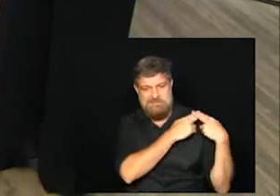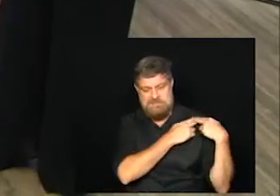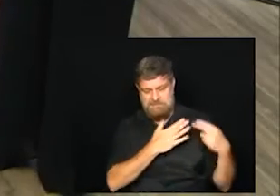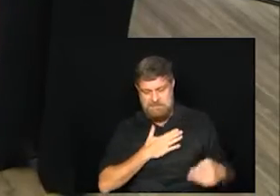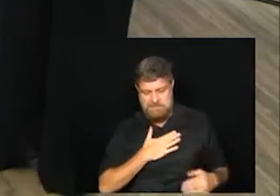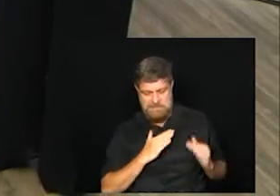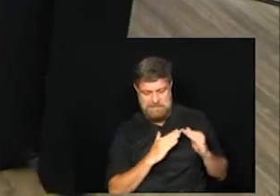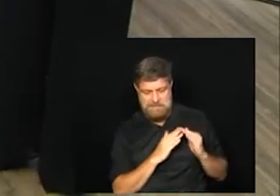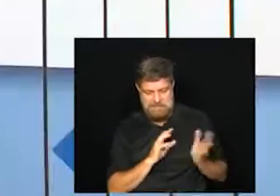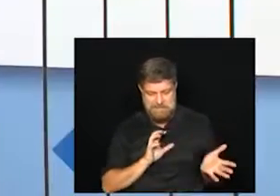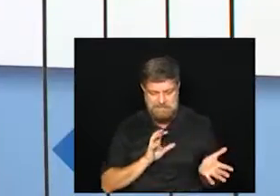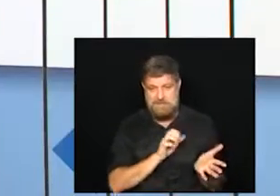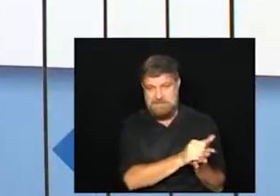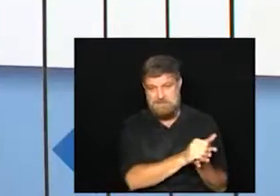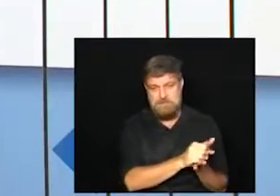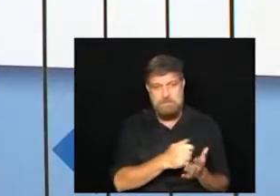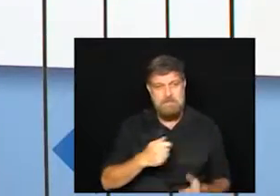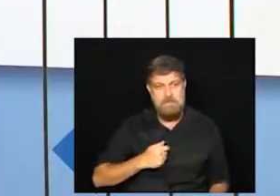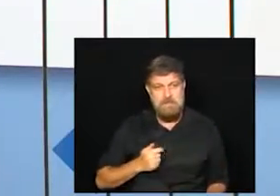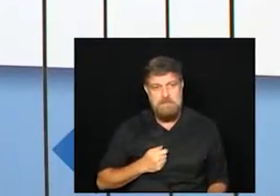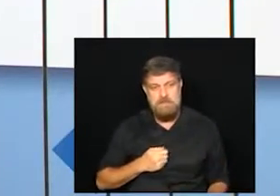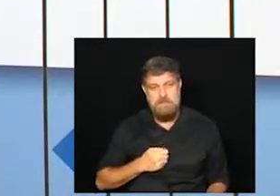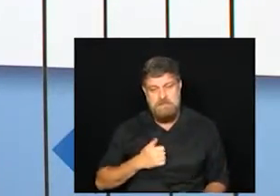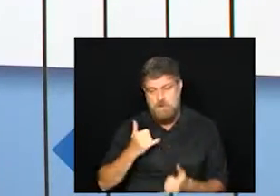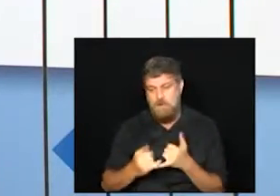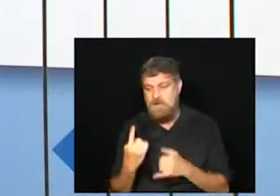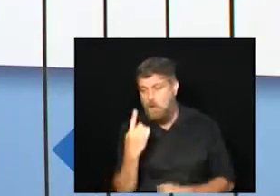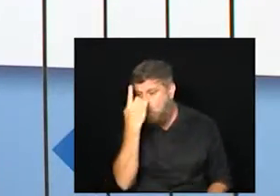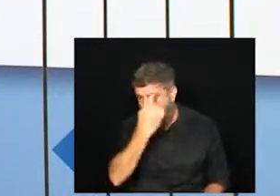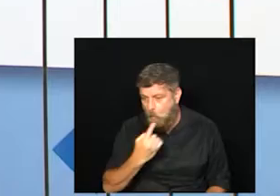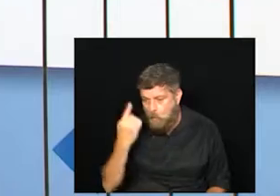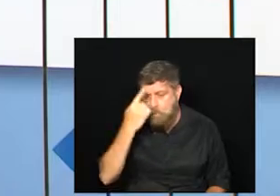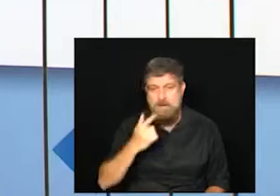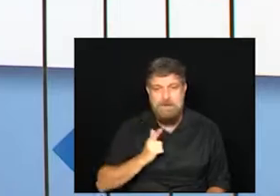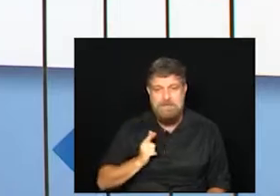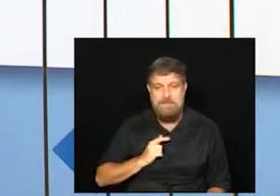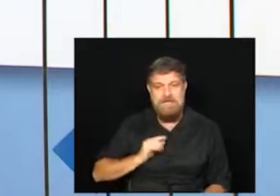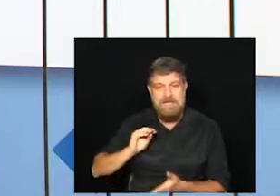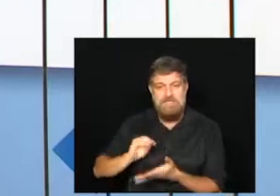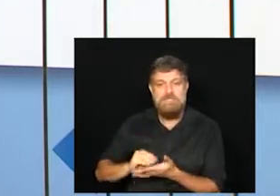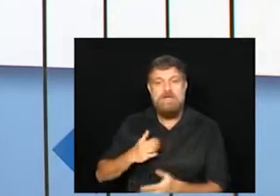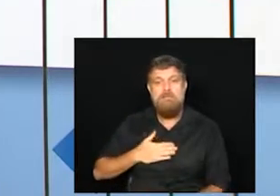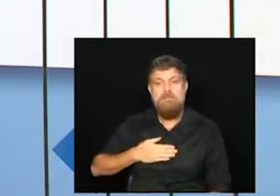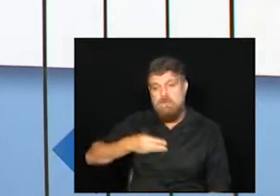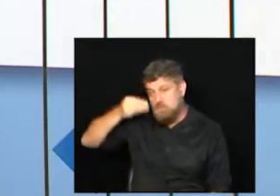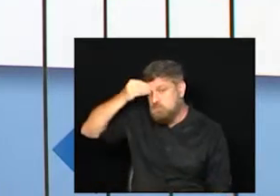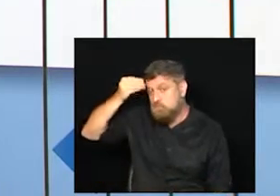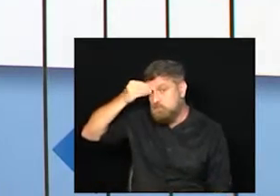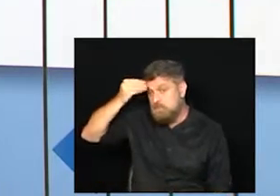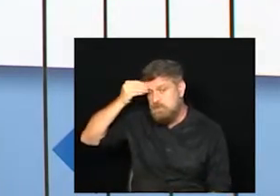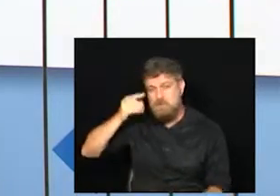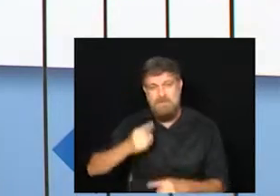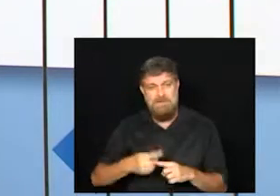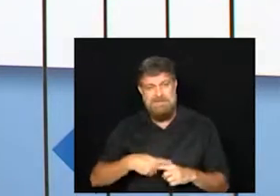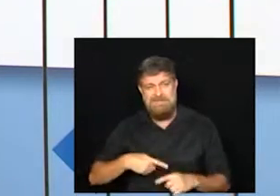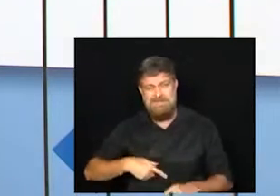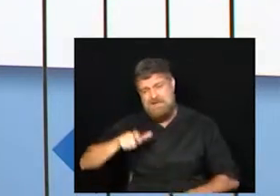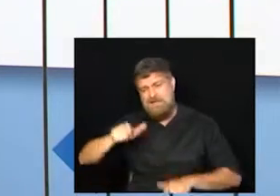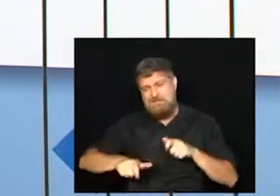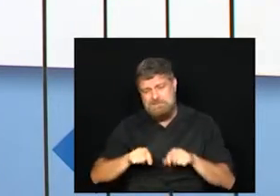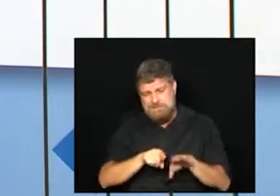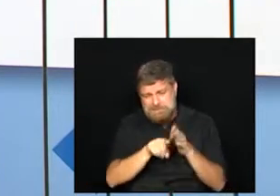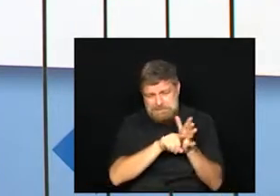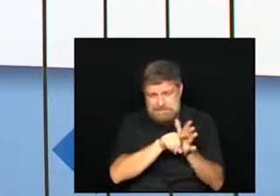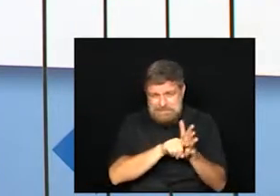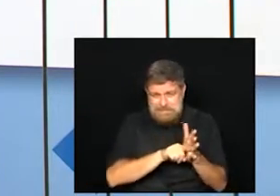que agenda para todo mundo, eu fiquei quase 1 hora para tentar agendar para o meu sobrinho, porque é muita gente entrando